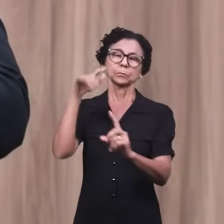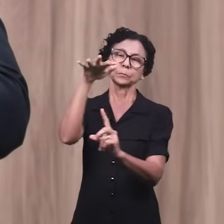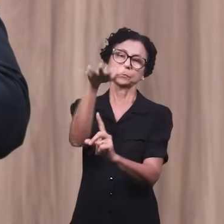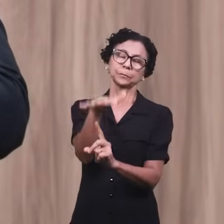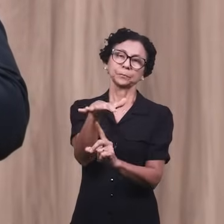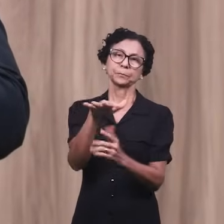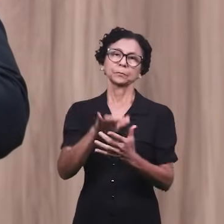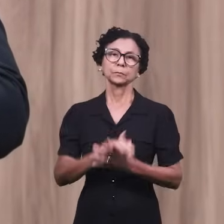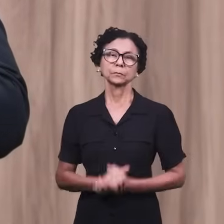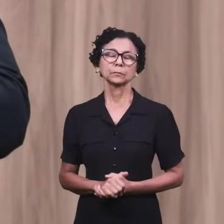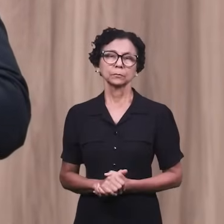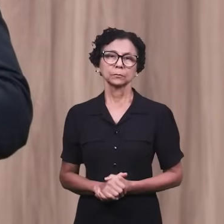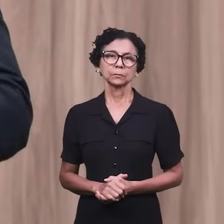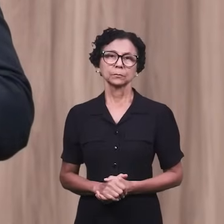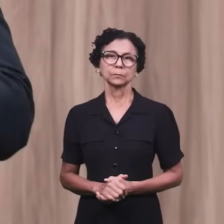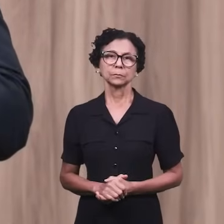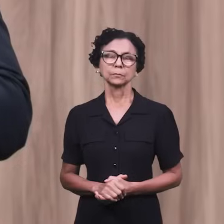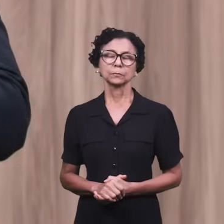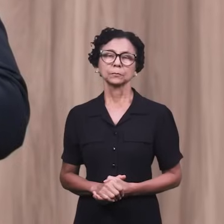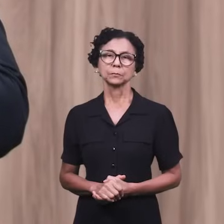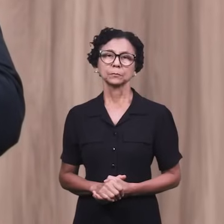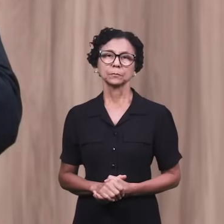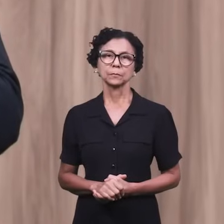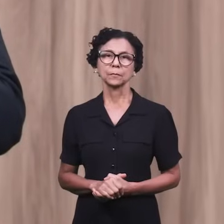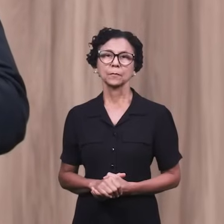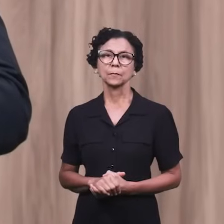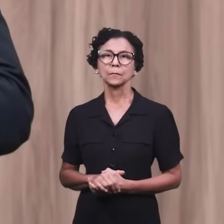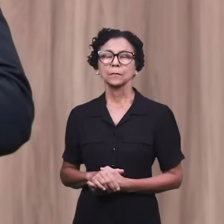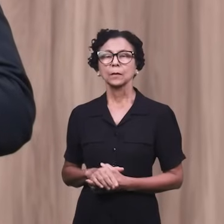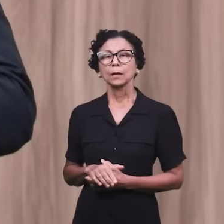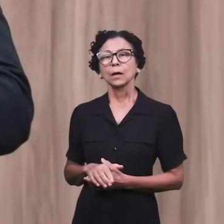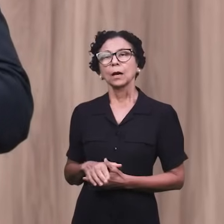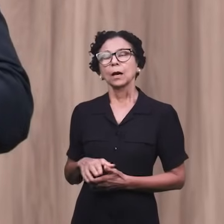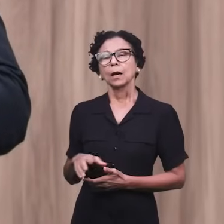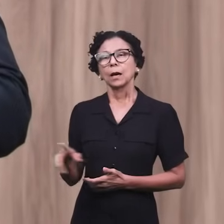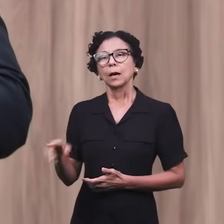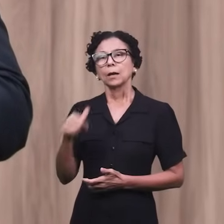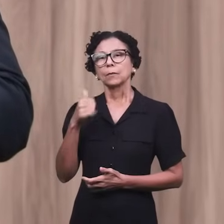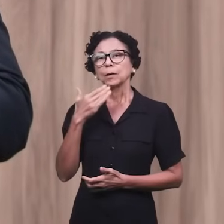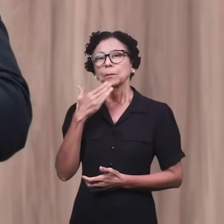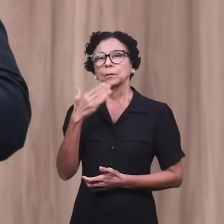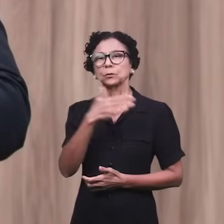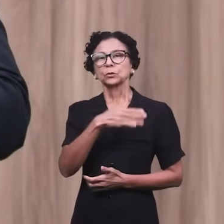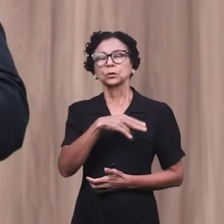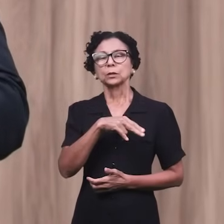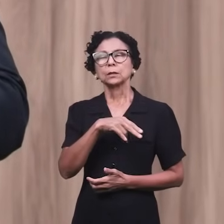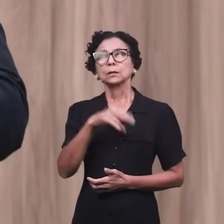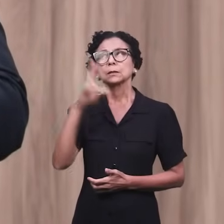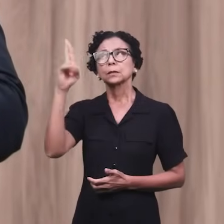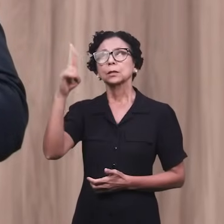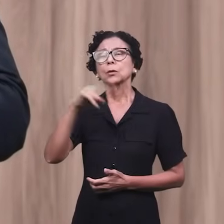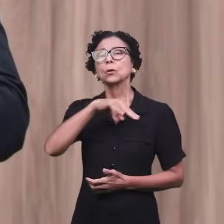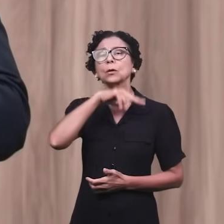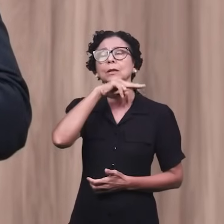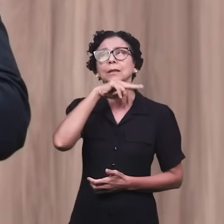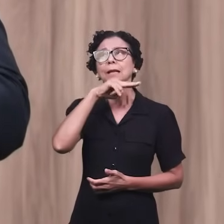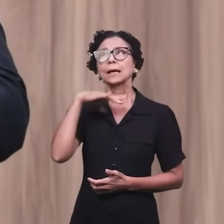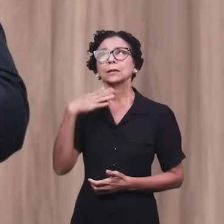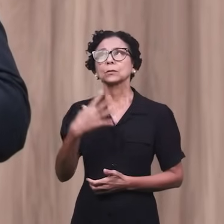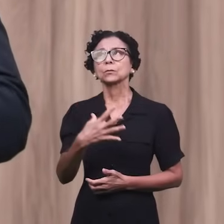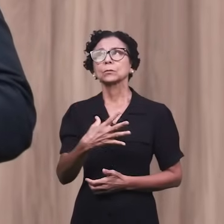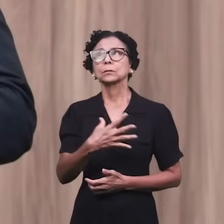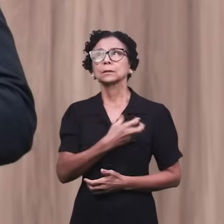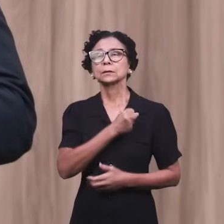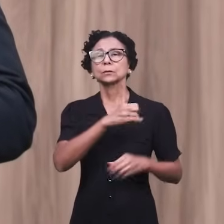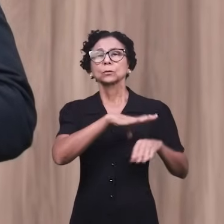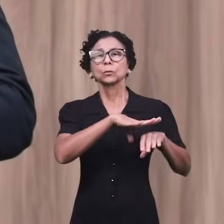serva pedirá ao Senhor Deus a cura do seu neto e a experiência de salvação para sua filha e para